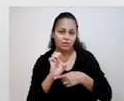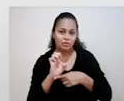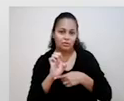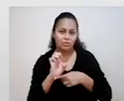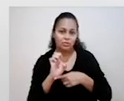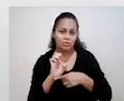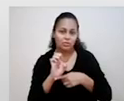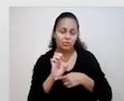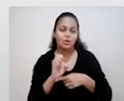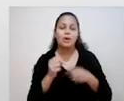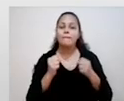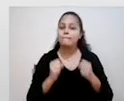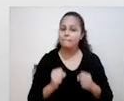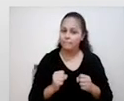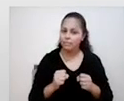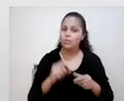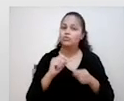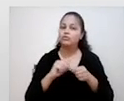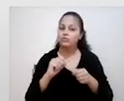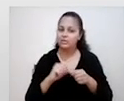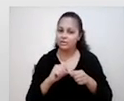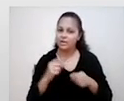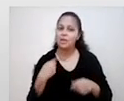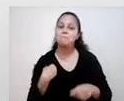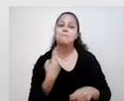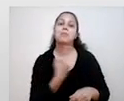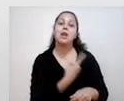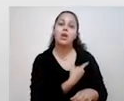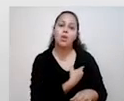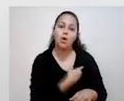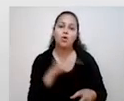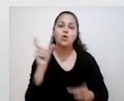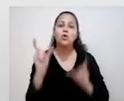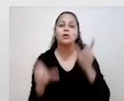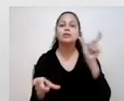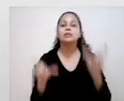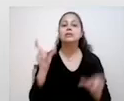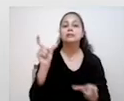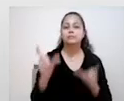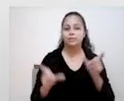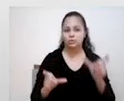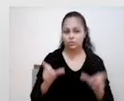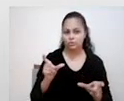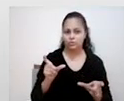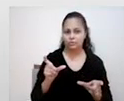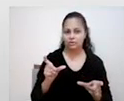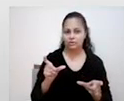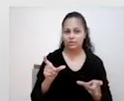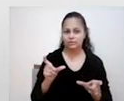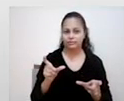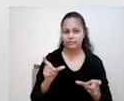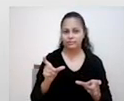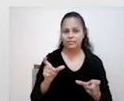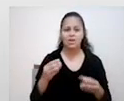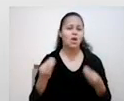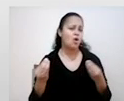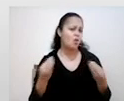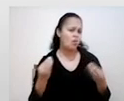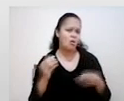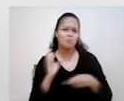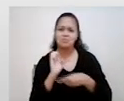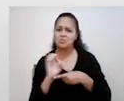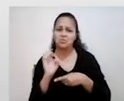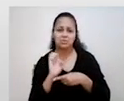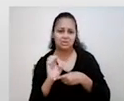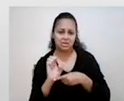né, quanto nós enquanto cidadãos. Nós também temos direitos e deveres. O Estado tem direitos e deveres e nós também. Como assim o